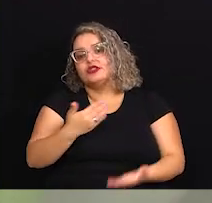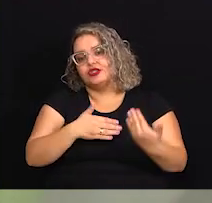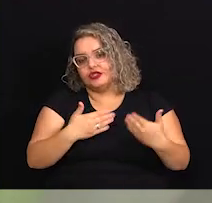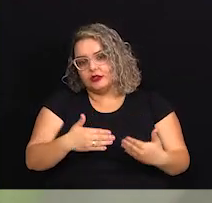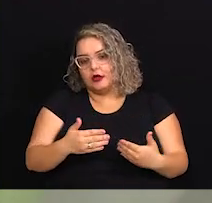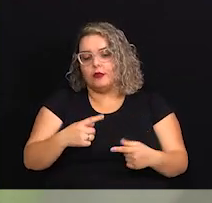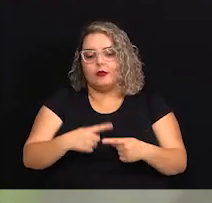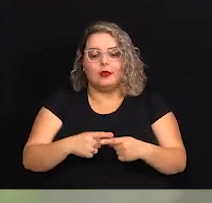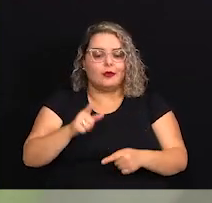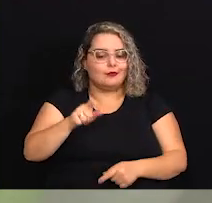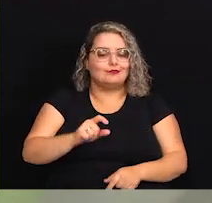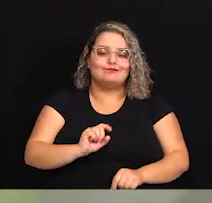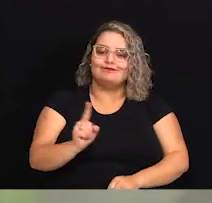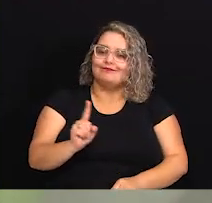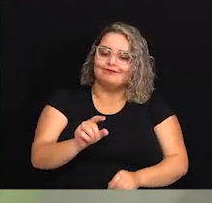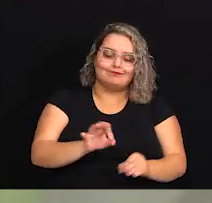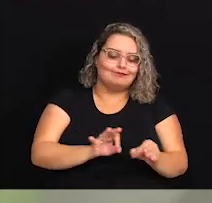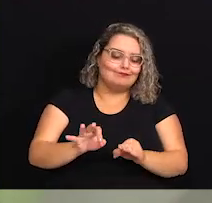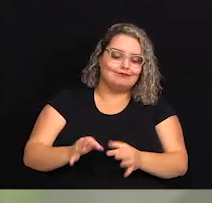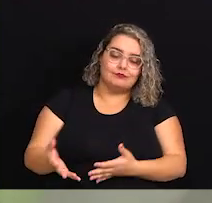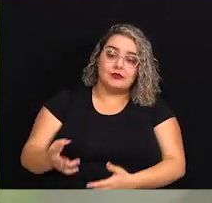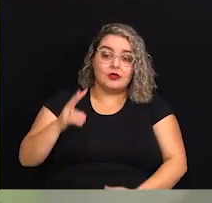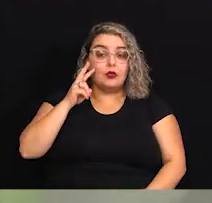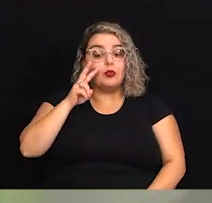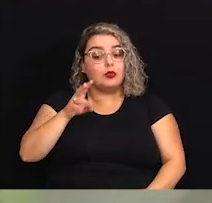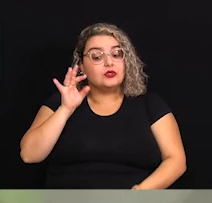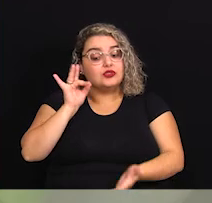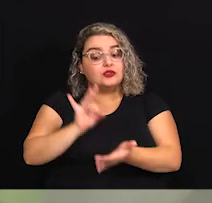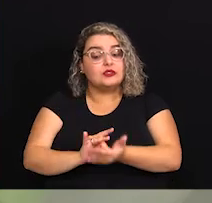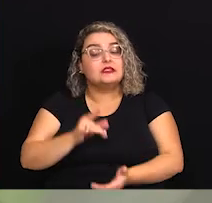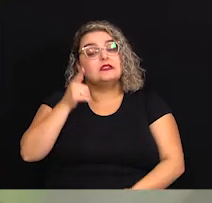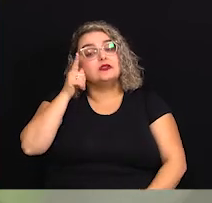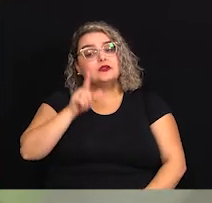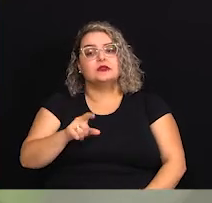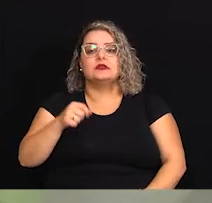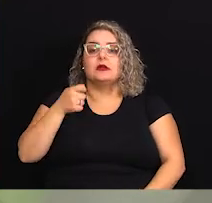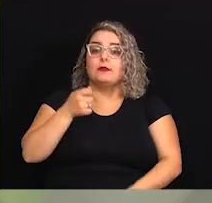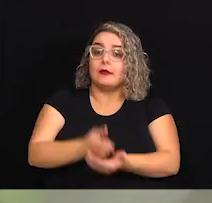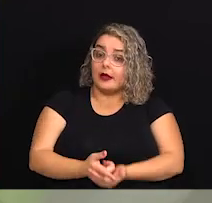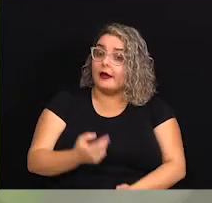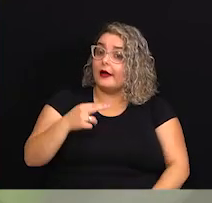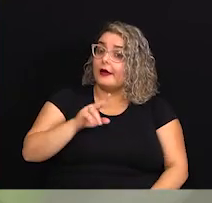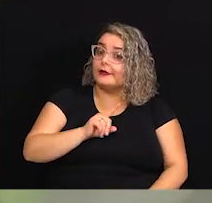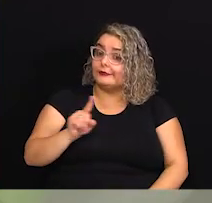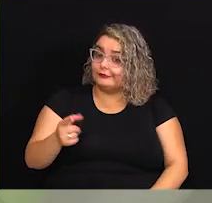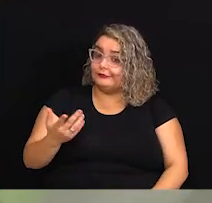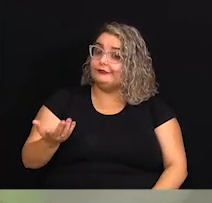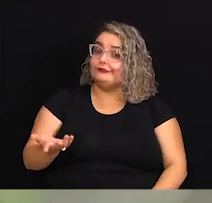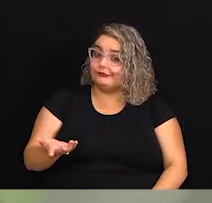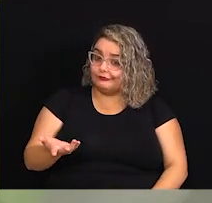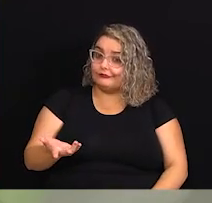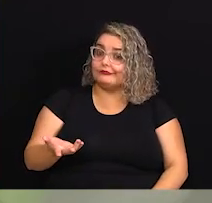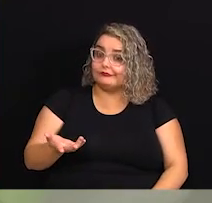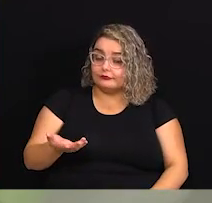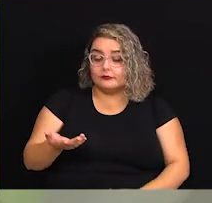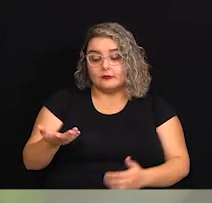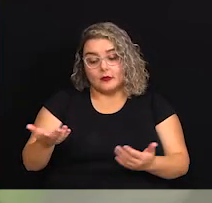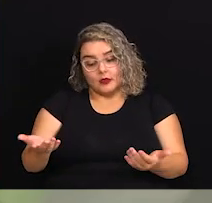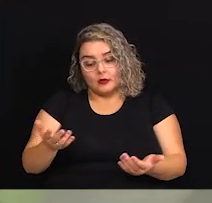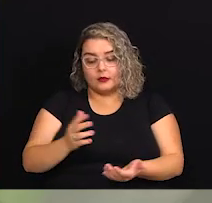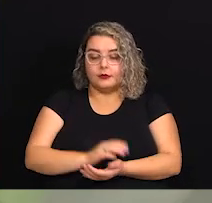pessoa não se programou para isso, né? Não olhou de fato se ela ia conseguir pagar aquelas parcelas.